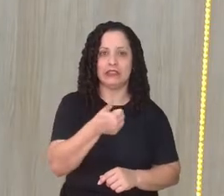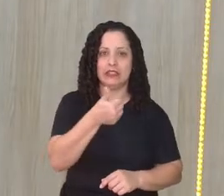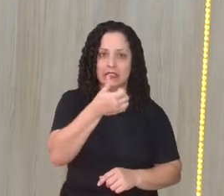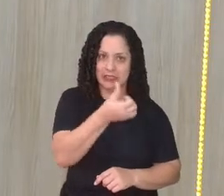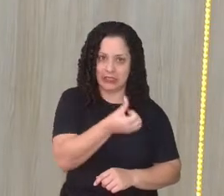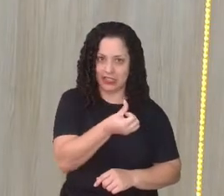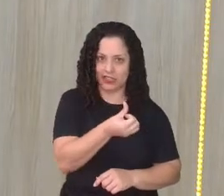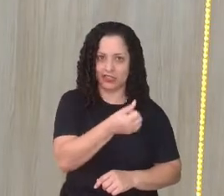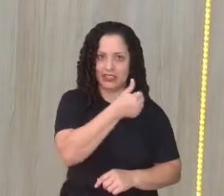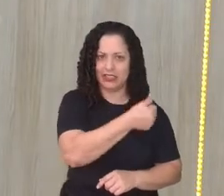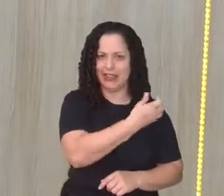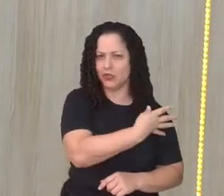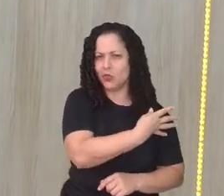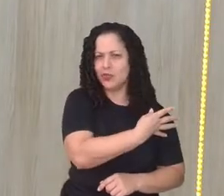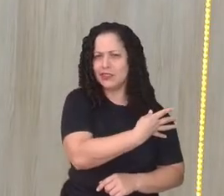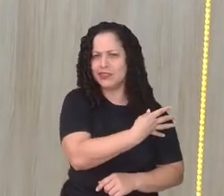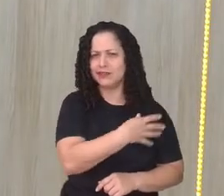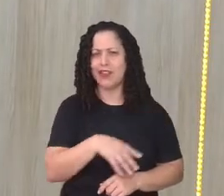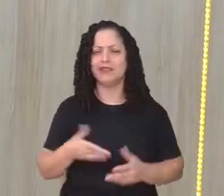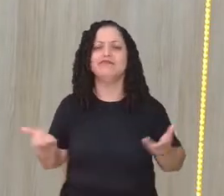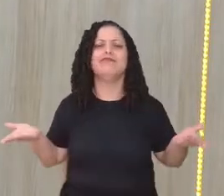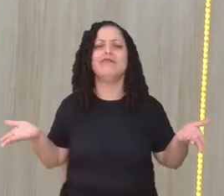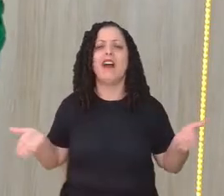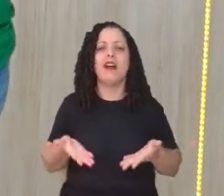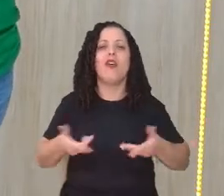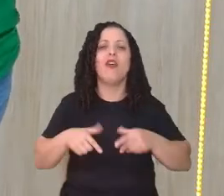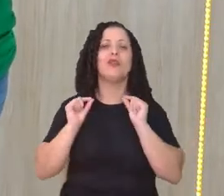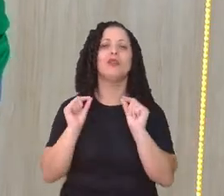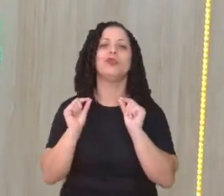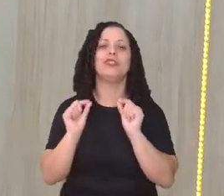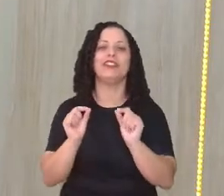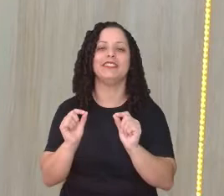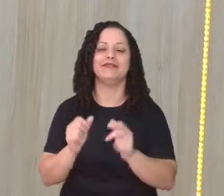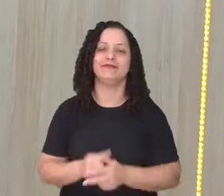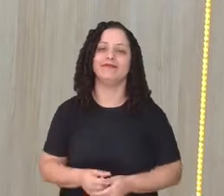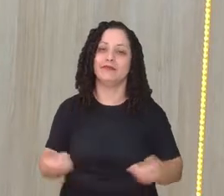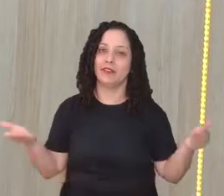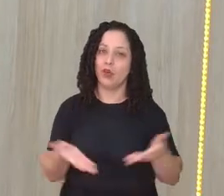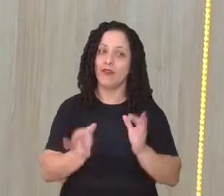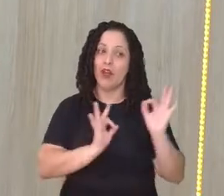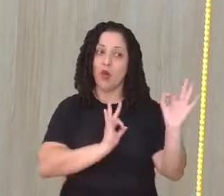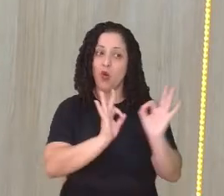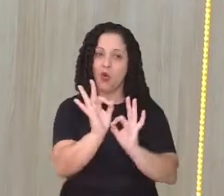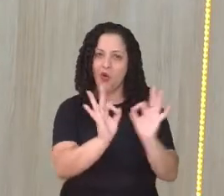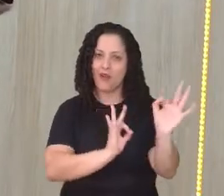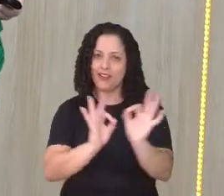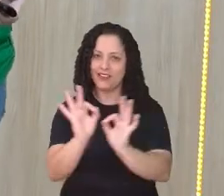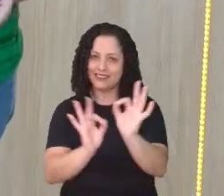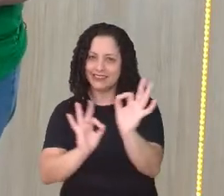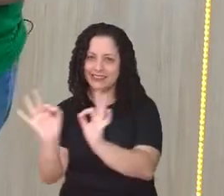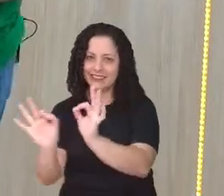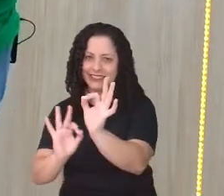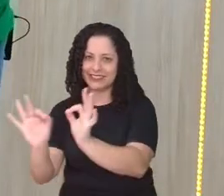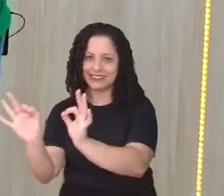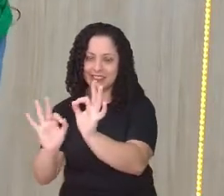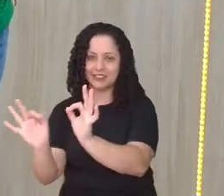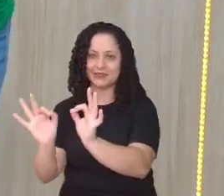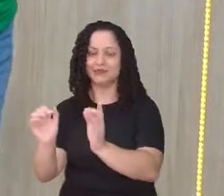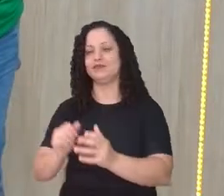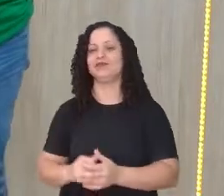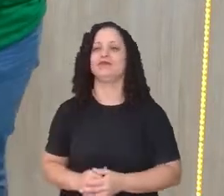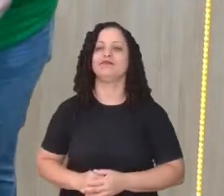14. O que a gente vai ter que fazer, gente? A gente vai colocar na ordem. Eu coloquei